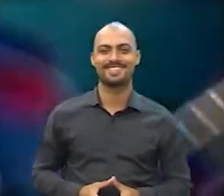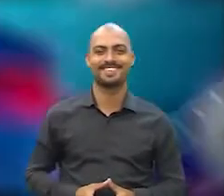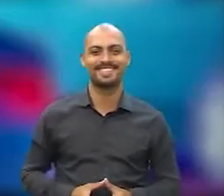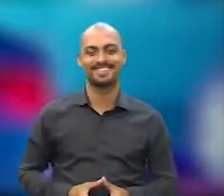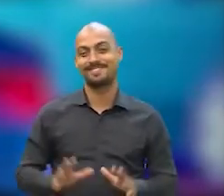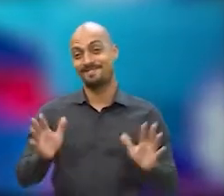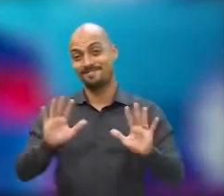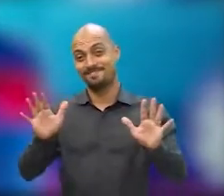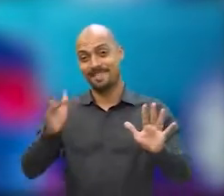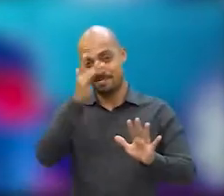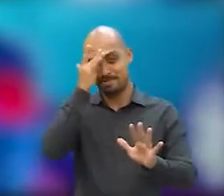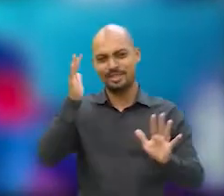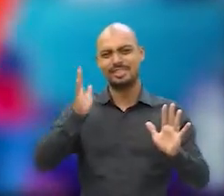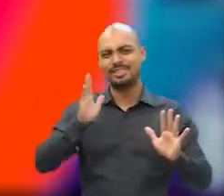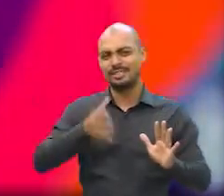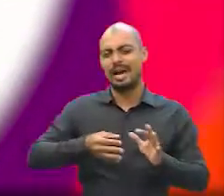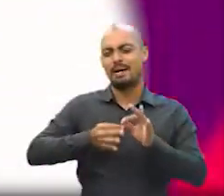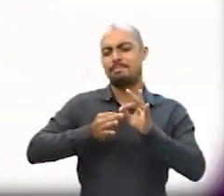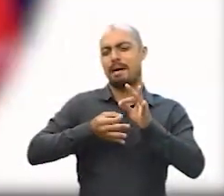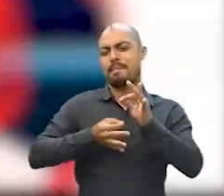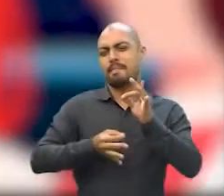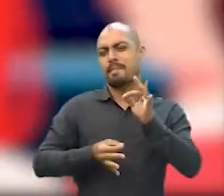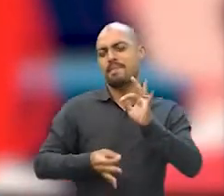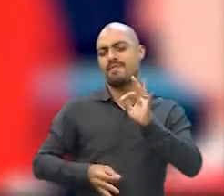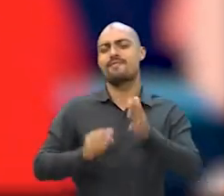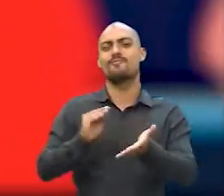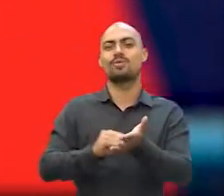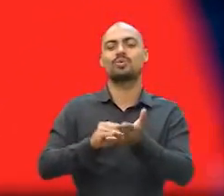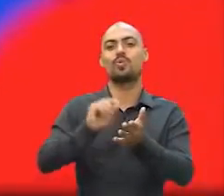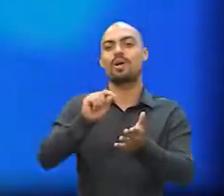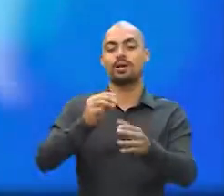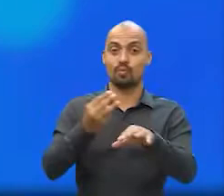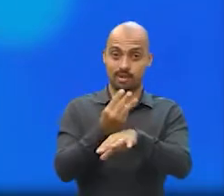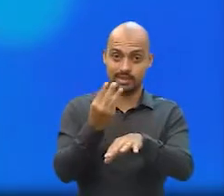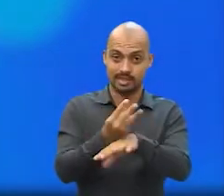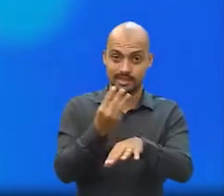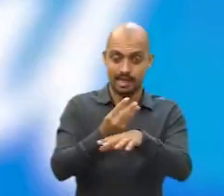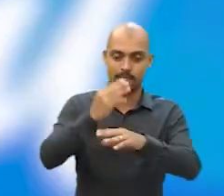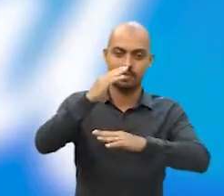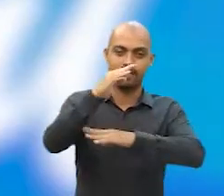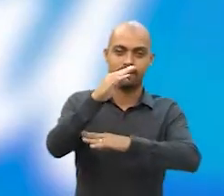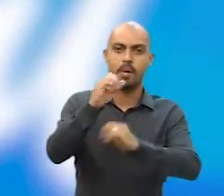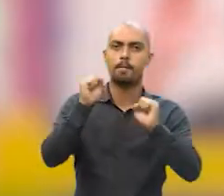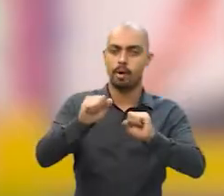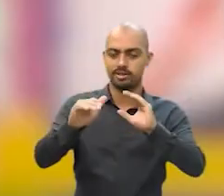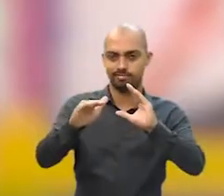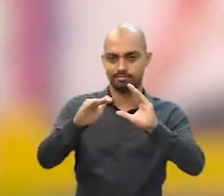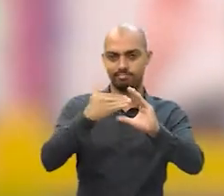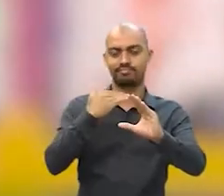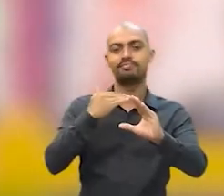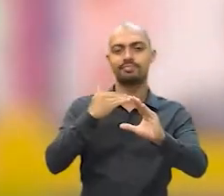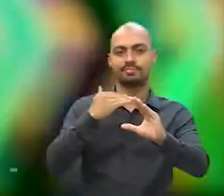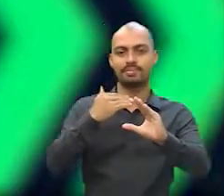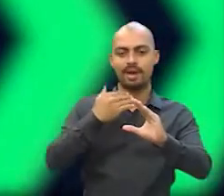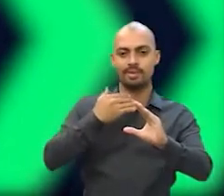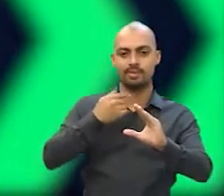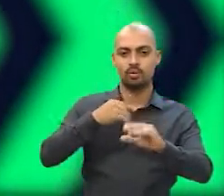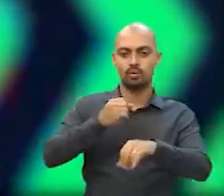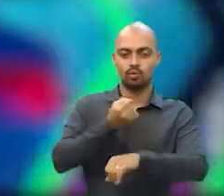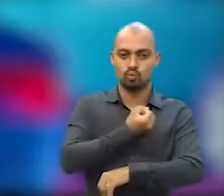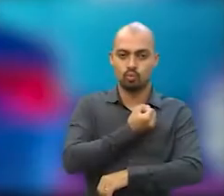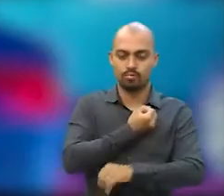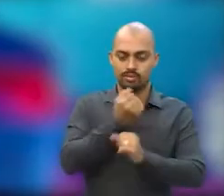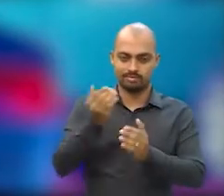Valeu, gente! Já falei demais por hoje. Só faltou mesmo eu falar do WhatsApp da TV Câmara. Você pode mandar uma mensagem pra gente no